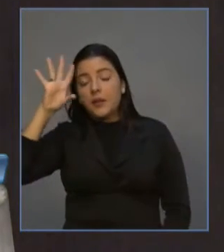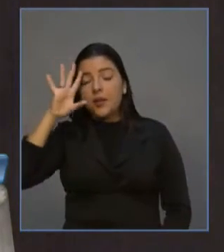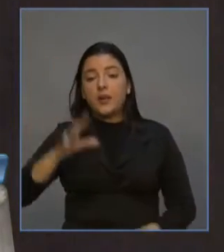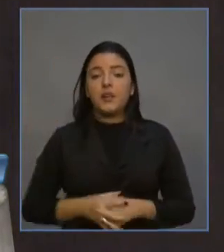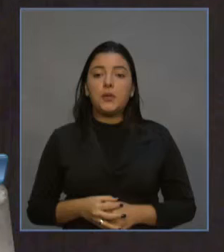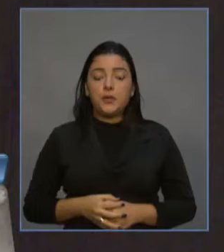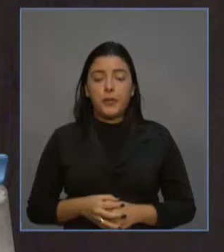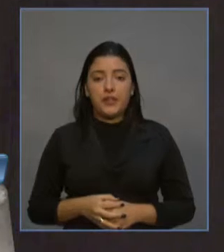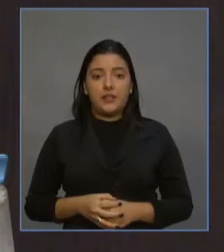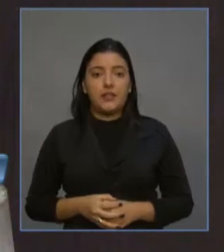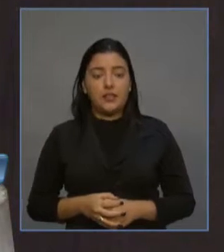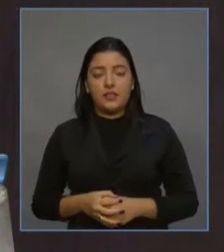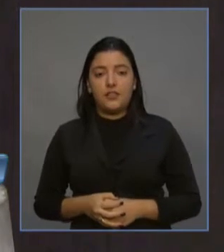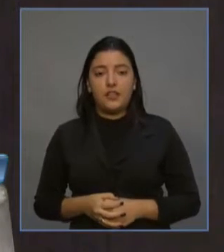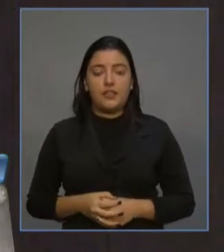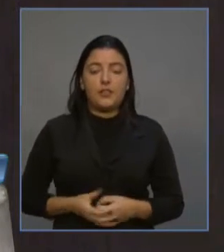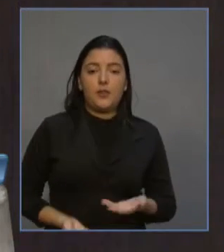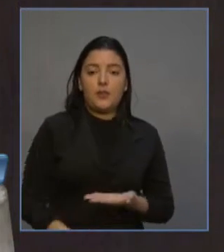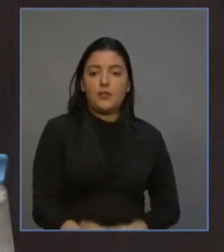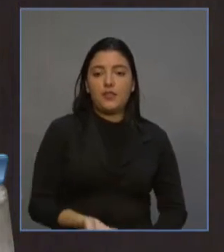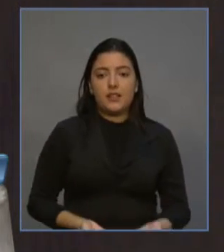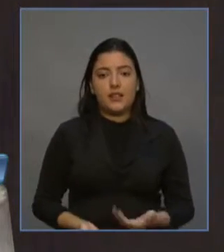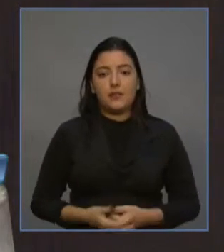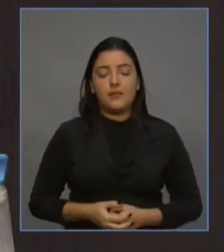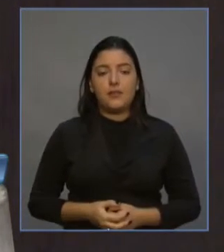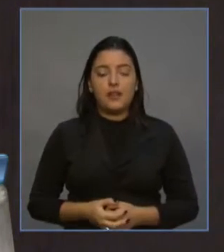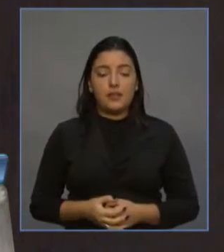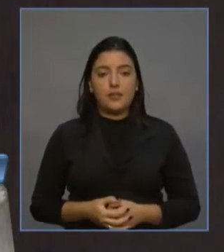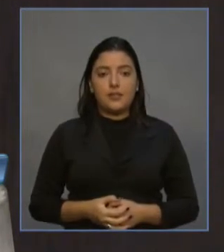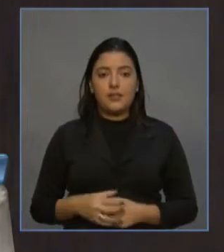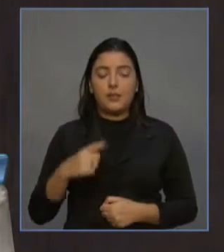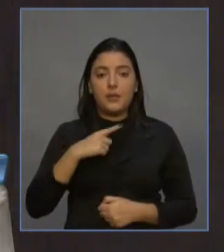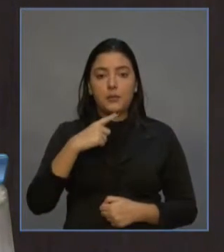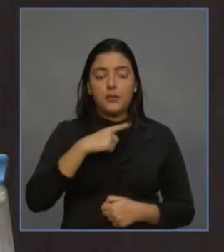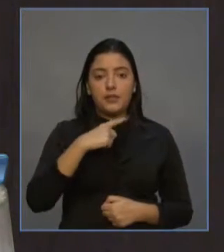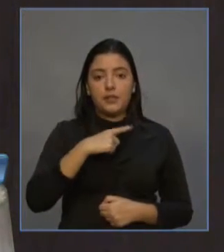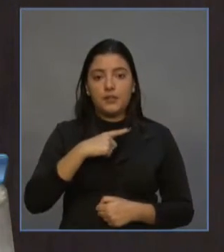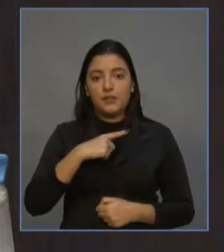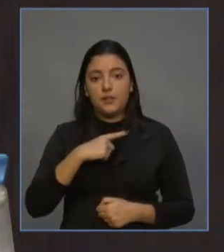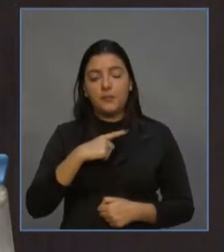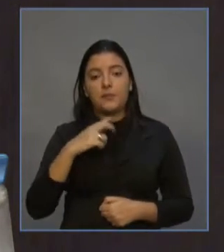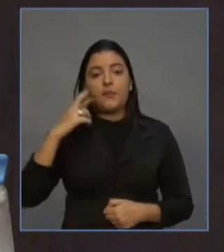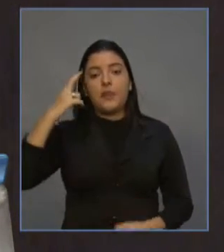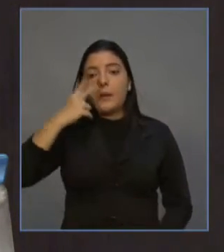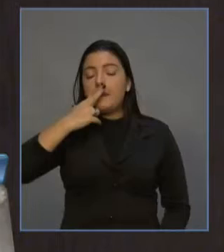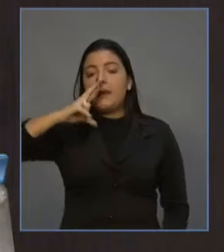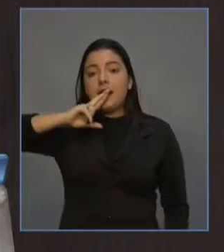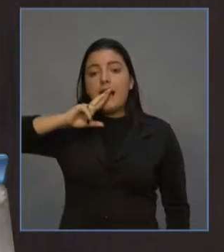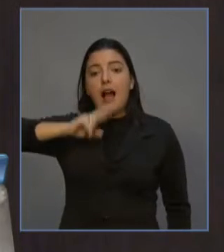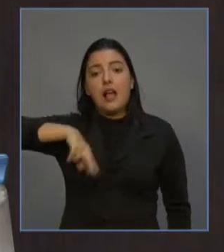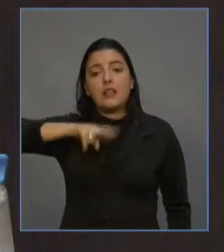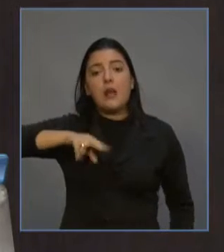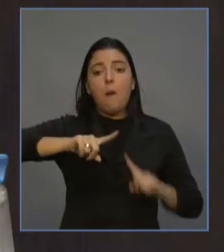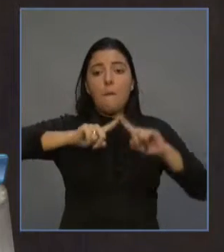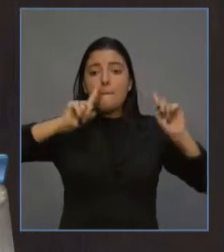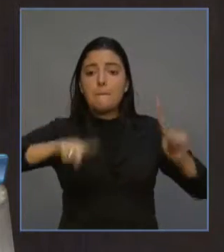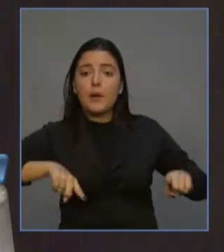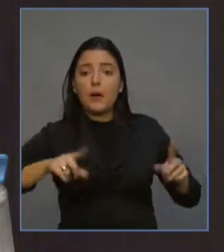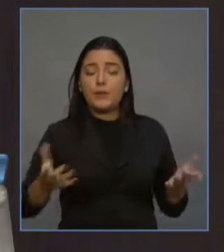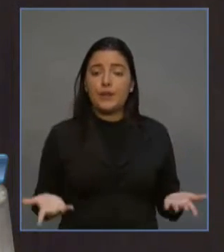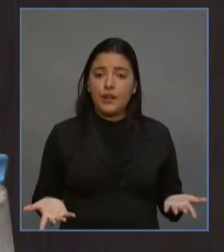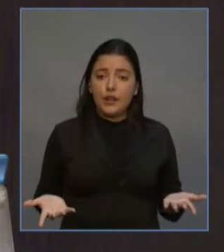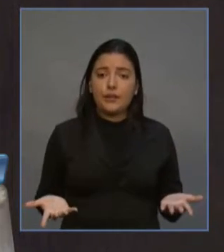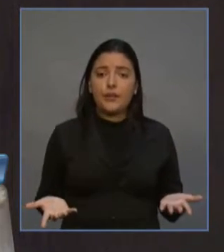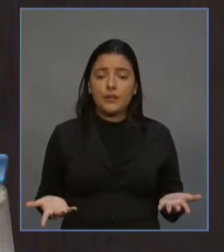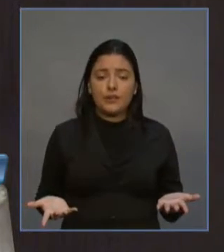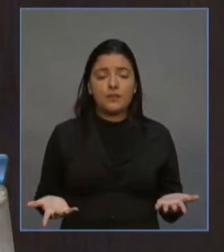razão. Ele tem que ser uma expressão de uma razão, e no segundo turno, uma razão entre dois projetos. É por isso que,